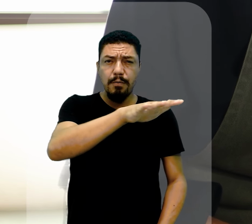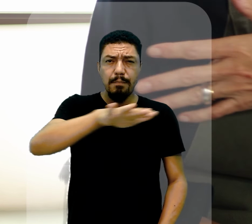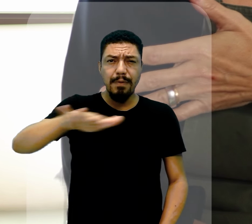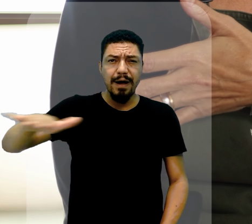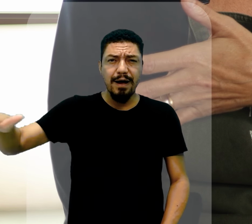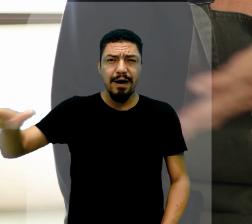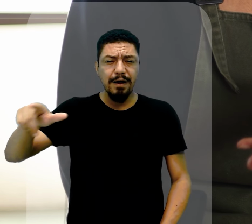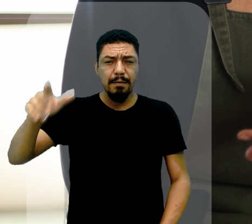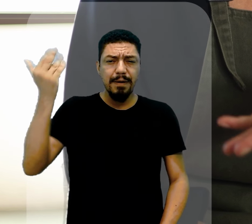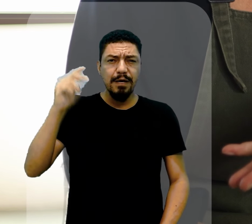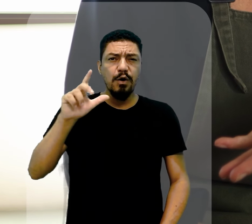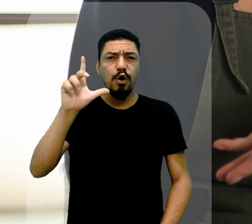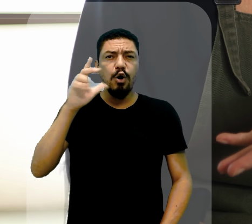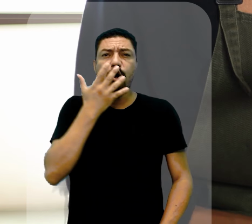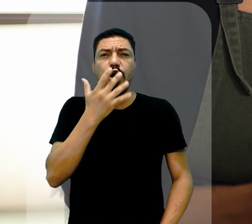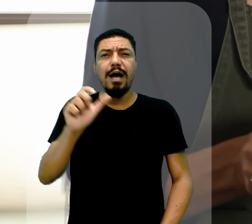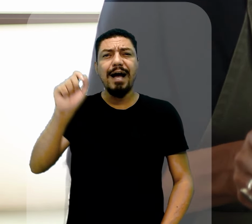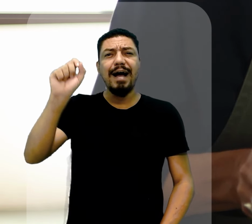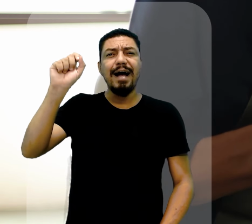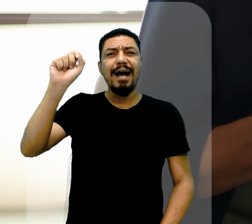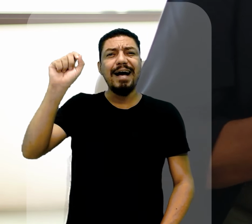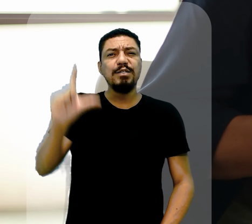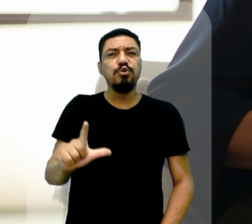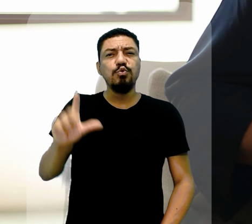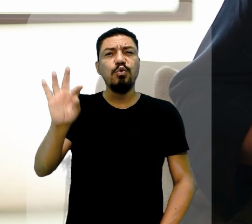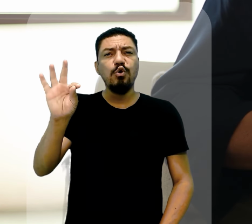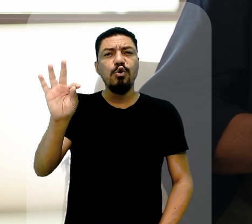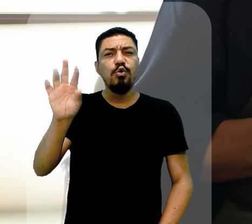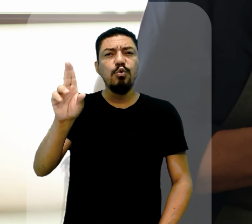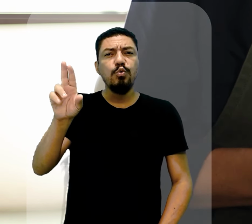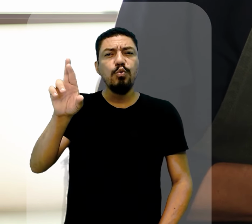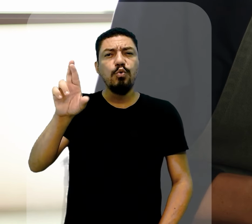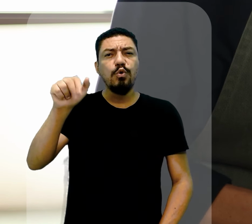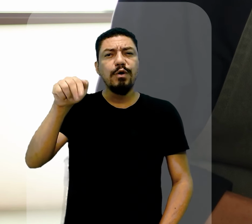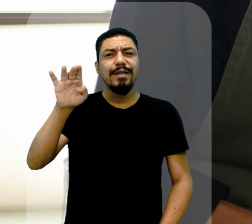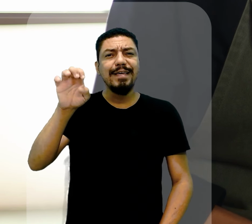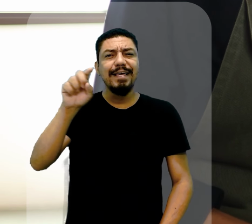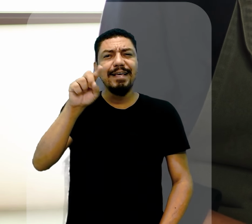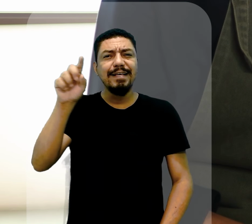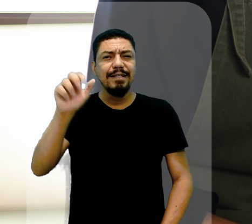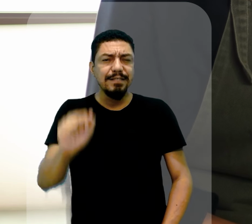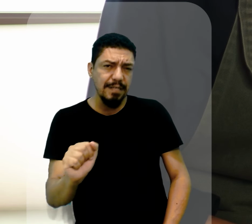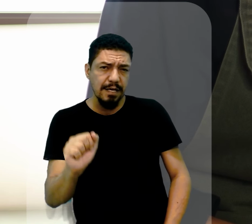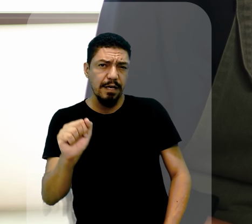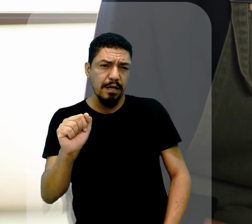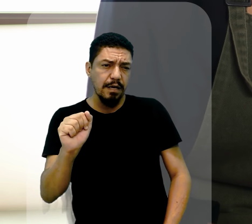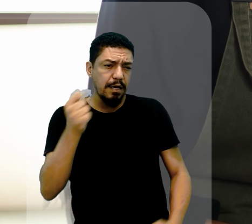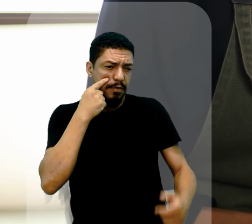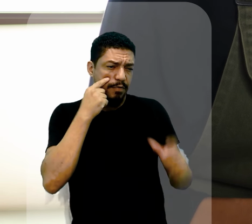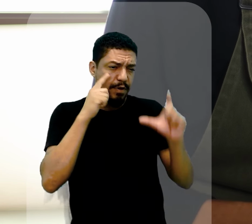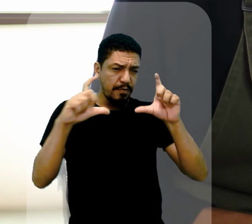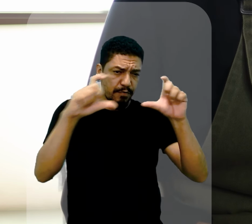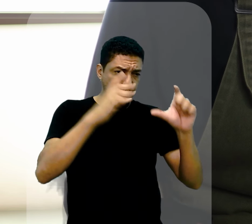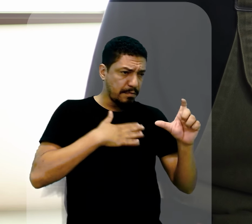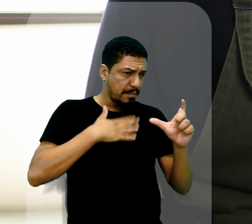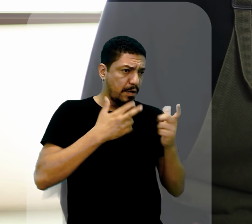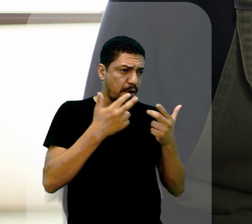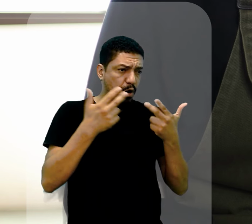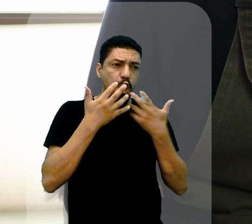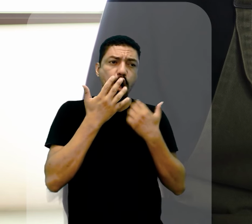turquesa, quando a minha foto tinha azul turquesa. E eu estava editando e aquilo então dava legenda, dava uma composição bem